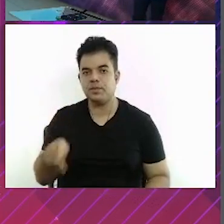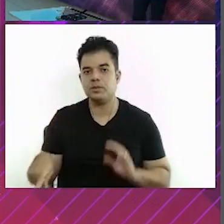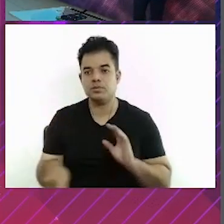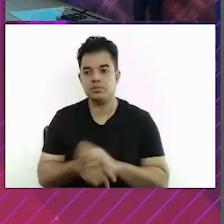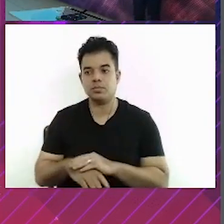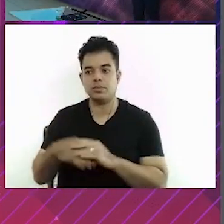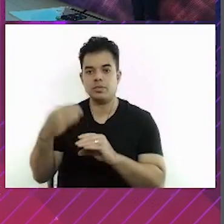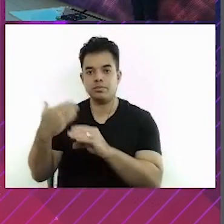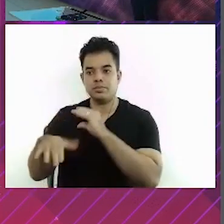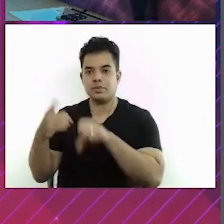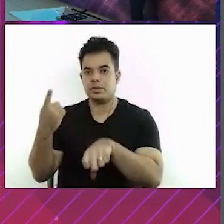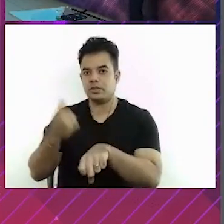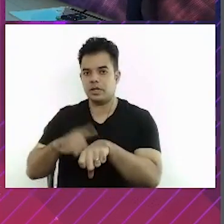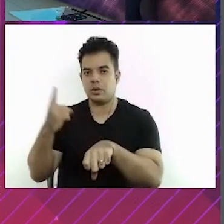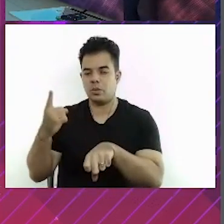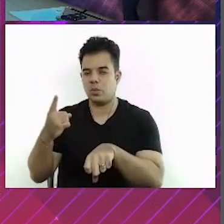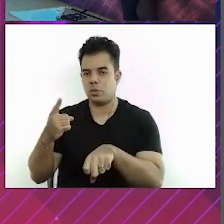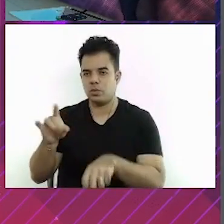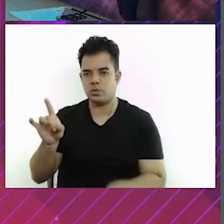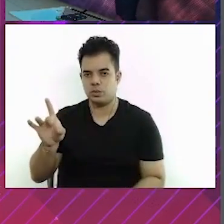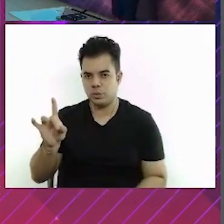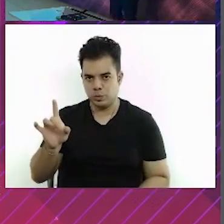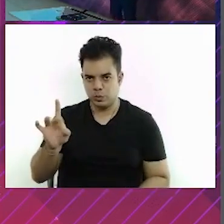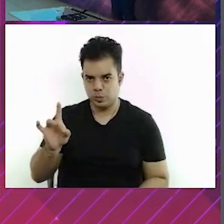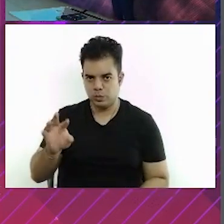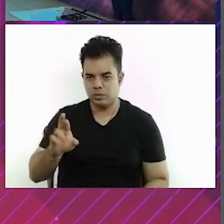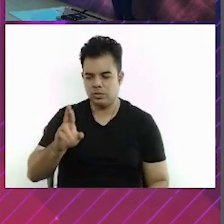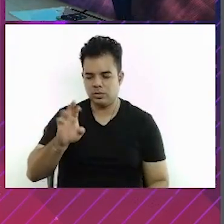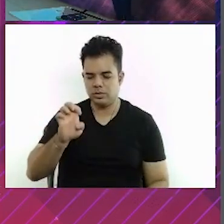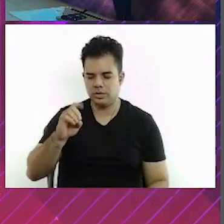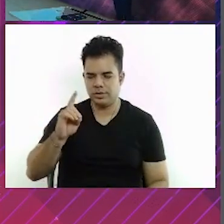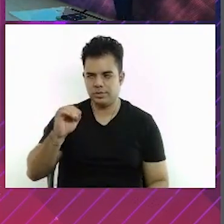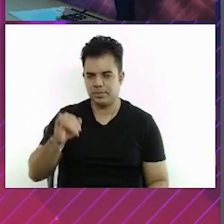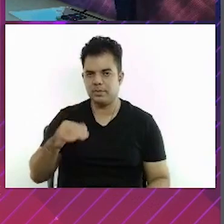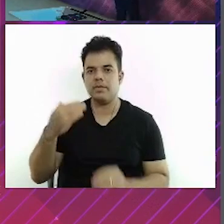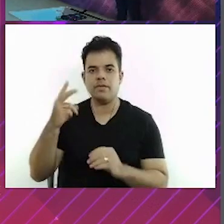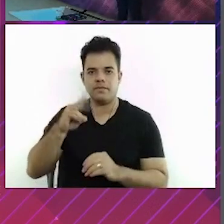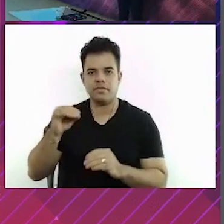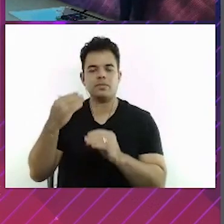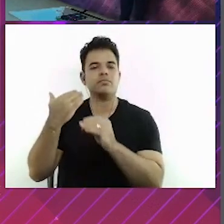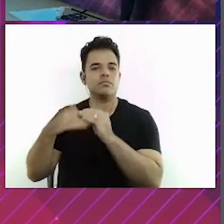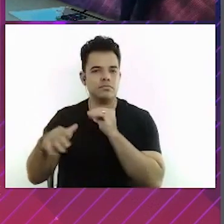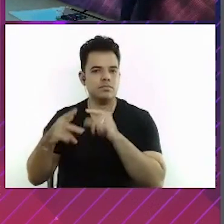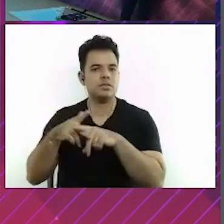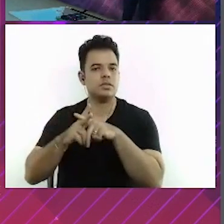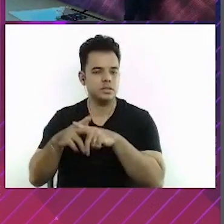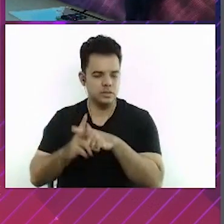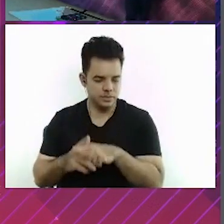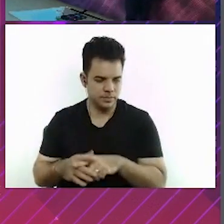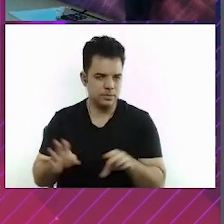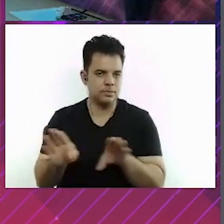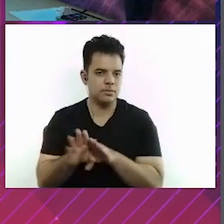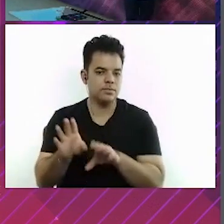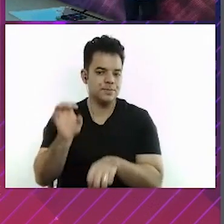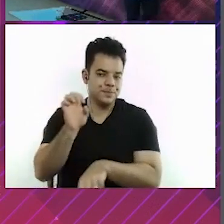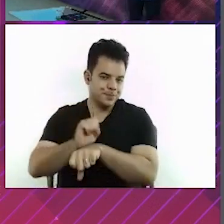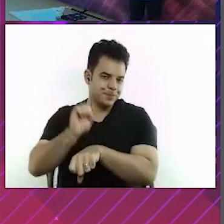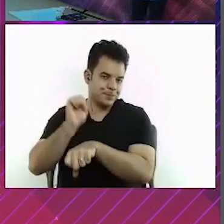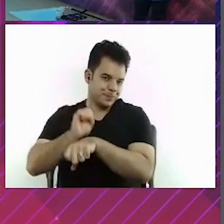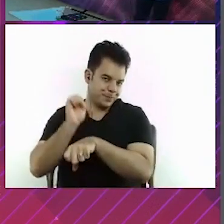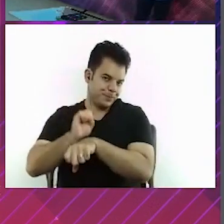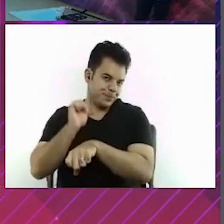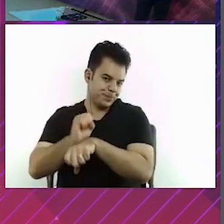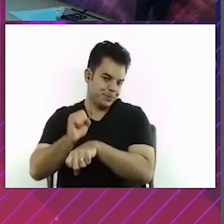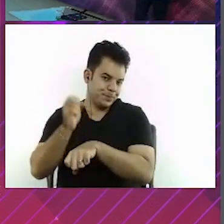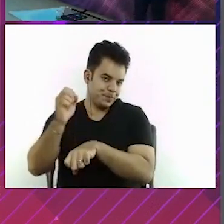automática. O RabbitMQ ele vai entregar a mensagem para o seu consumidor, seu microserviço, e vai esperar uma confirmação, dizendo